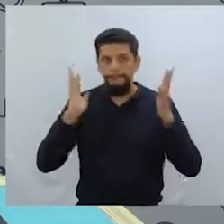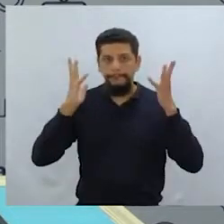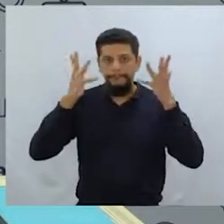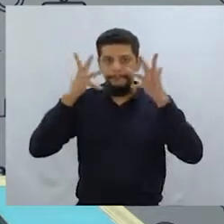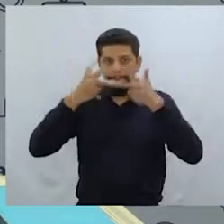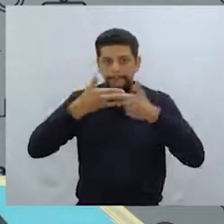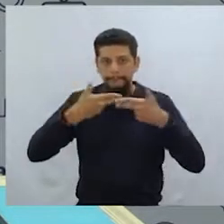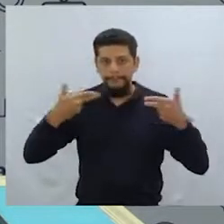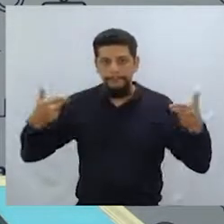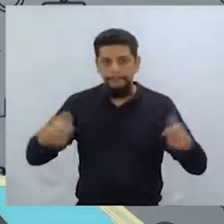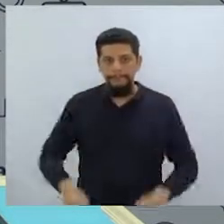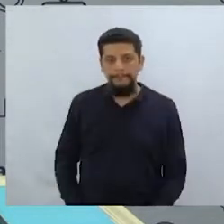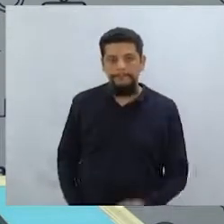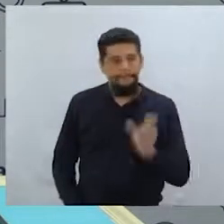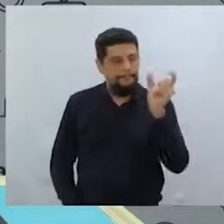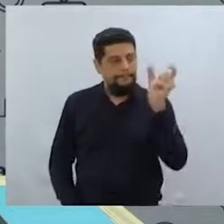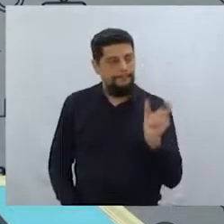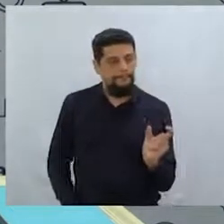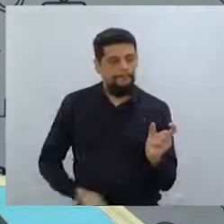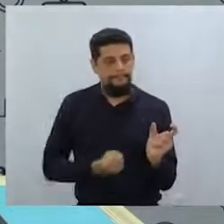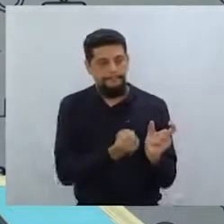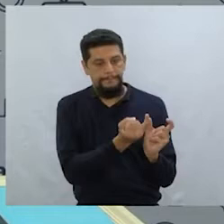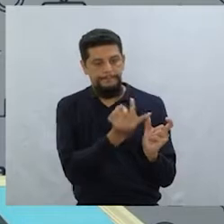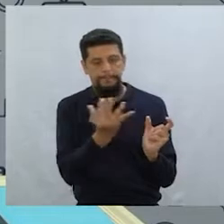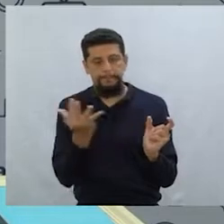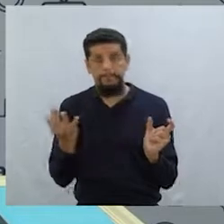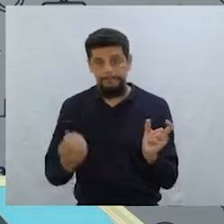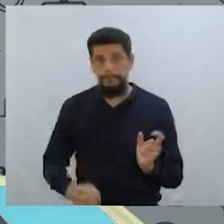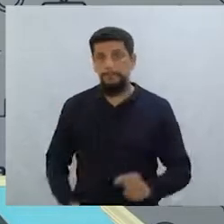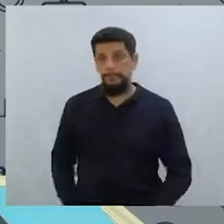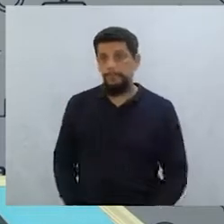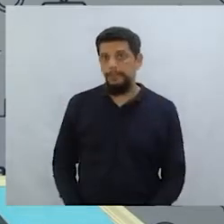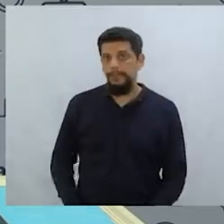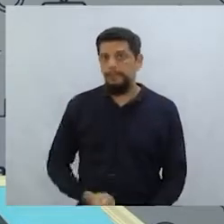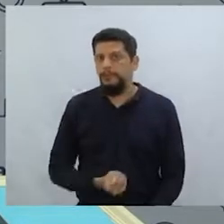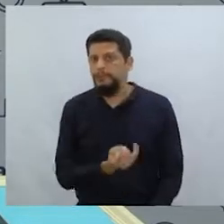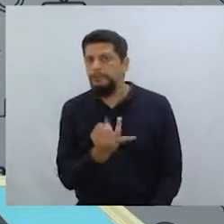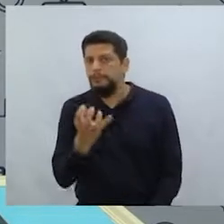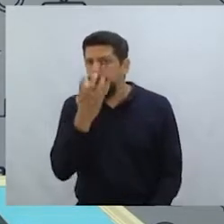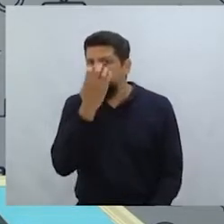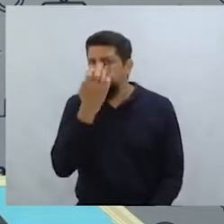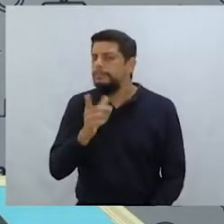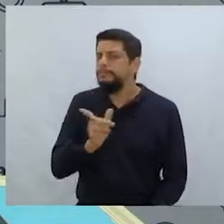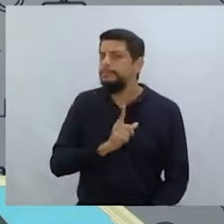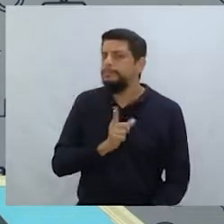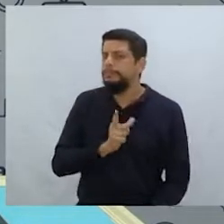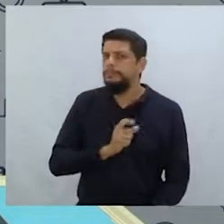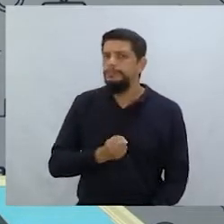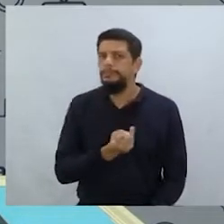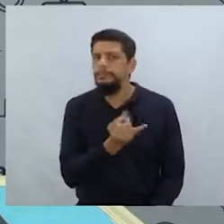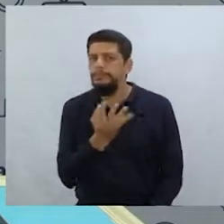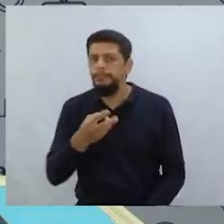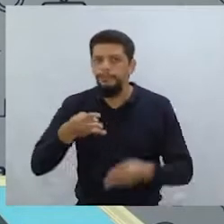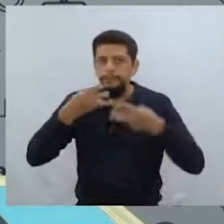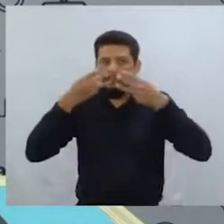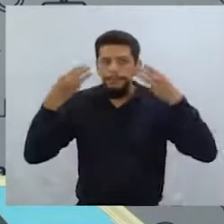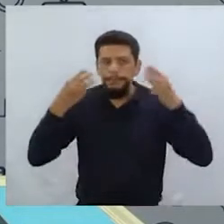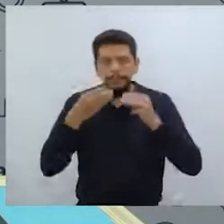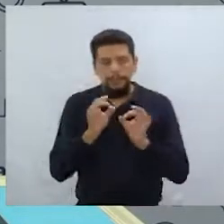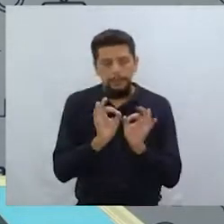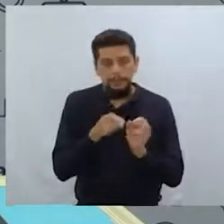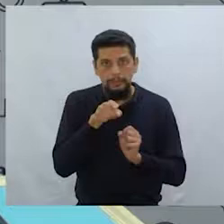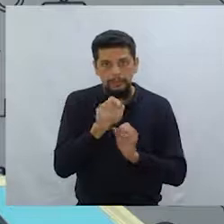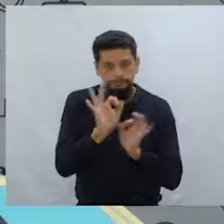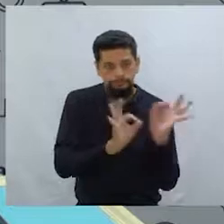gente colocou cachorro e gato. Aqui nós vamos colocar nesta coluna quantidade. Quantos cachorros? Quantos